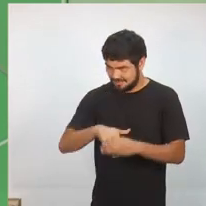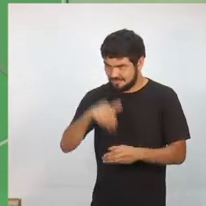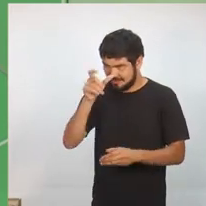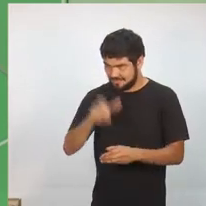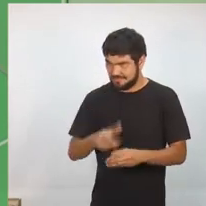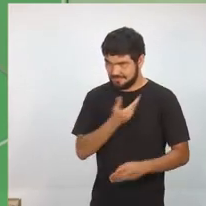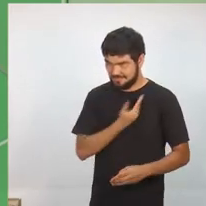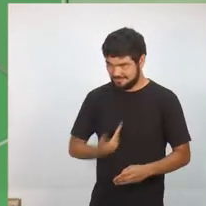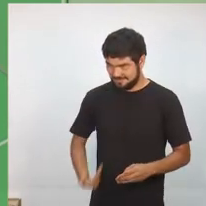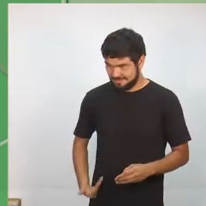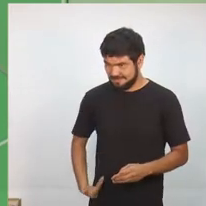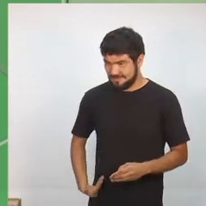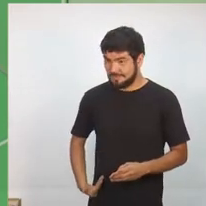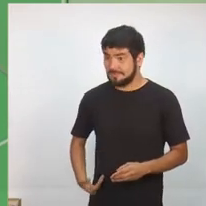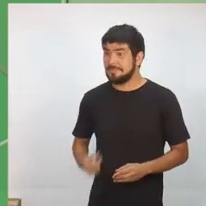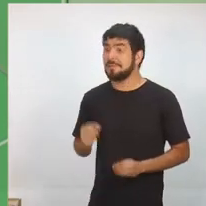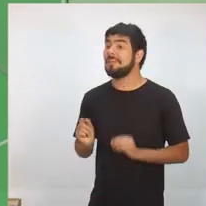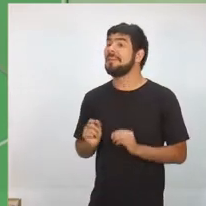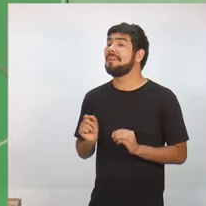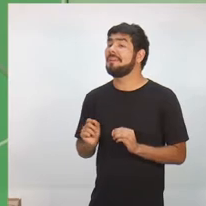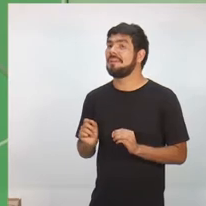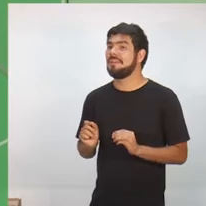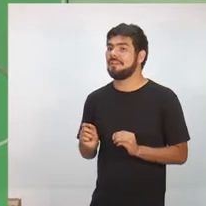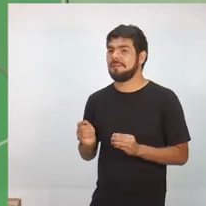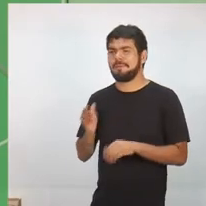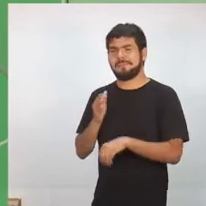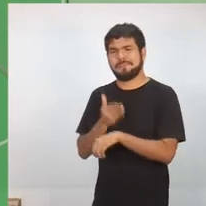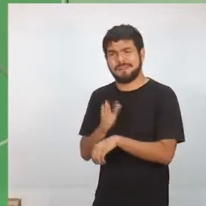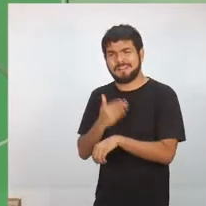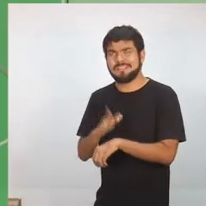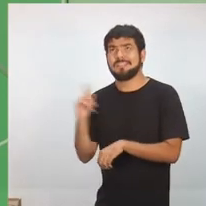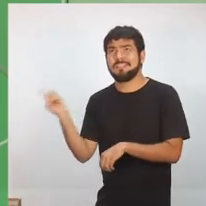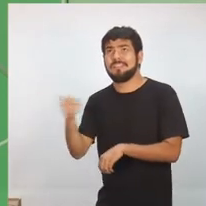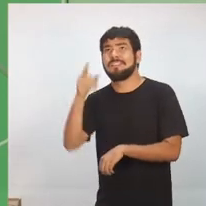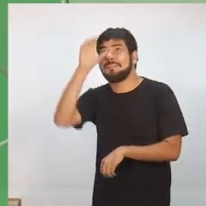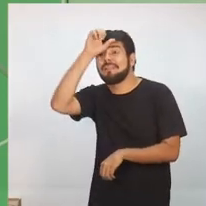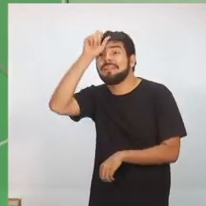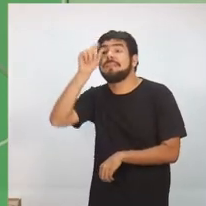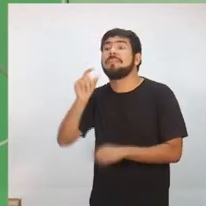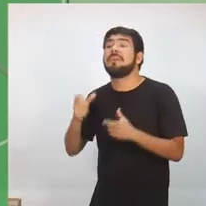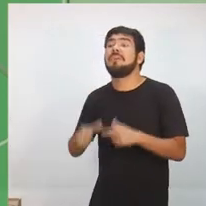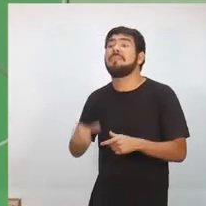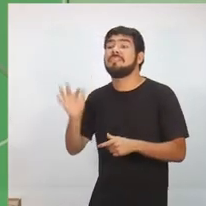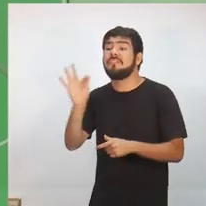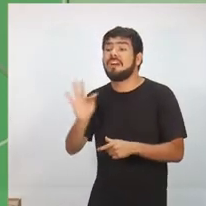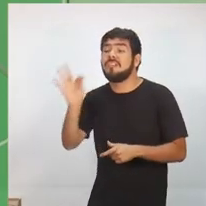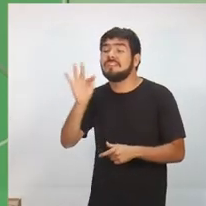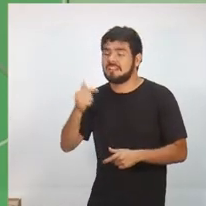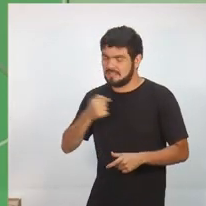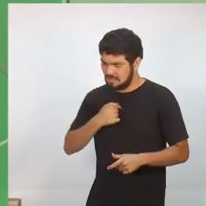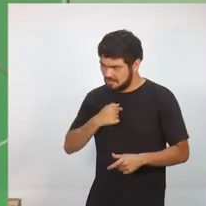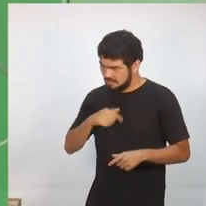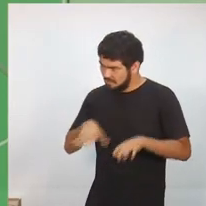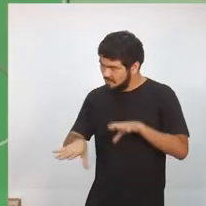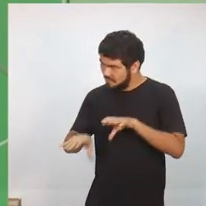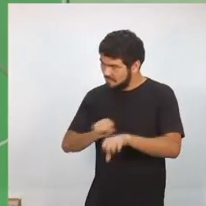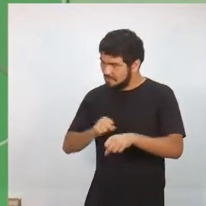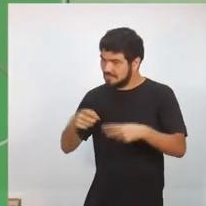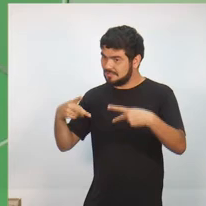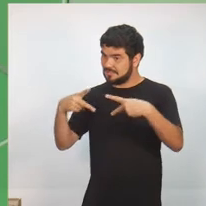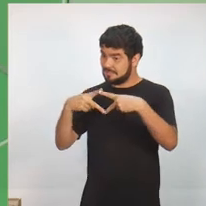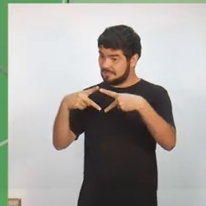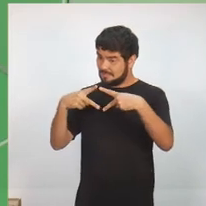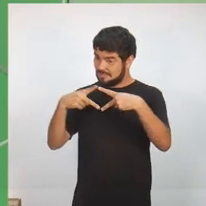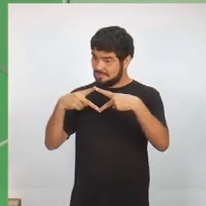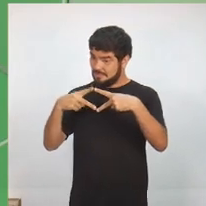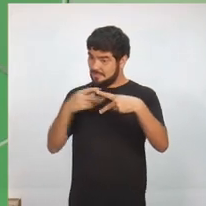Estado para tentar colocar até em prática aquilo que nós aprendemos na faculdade. Minha formação é administração de cidades,